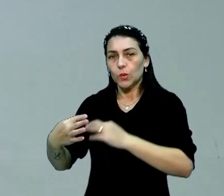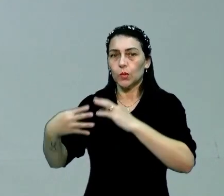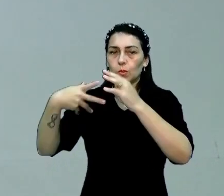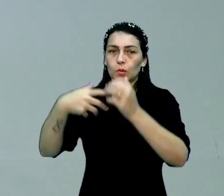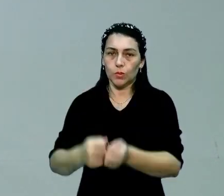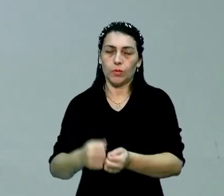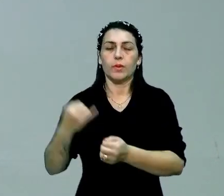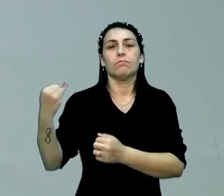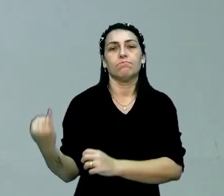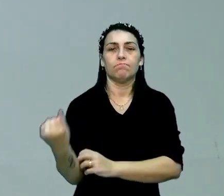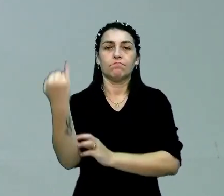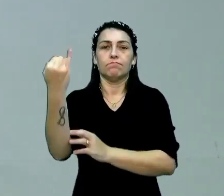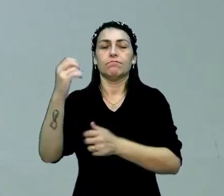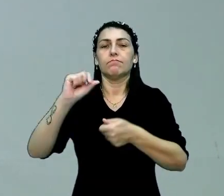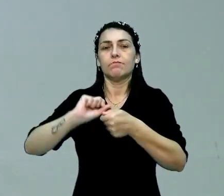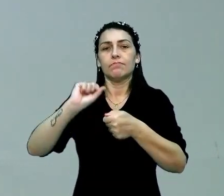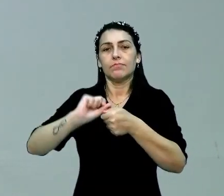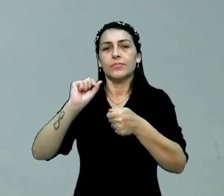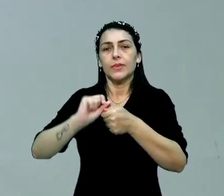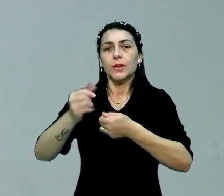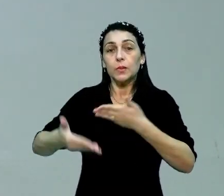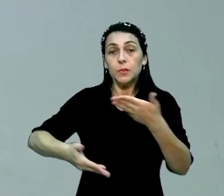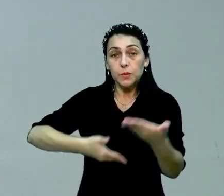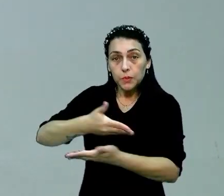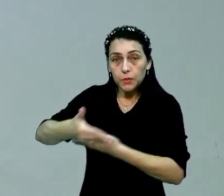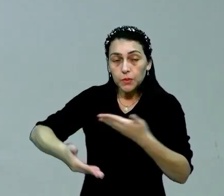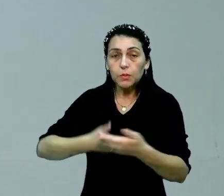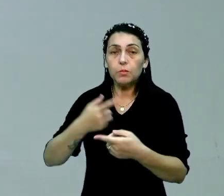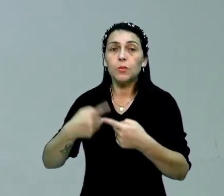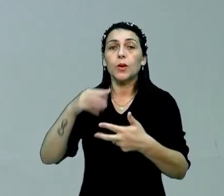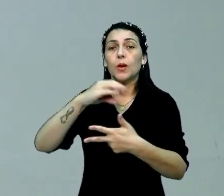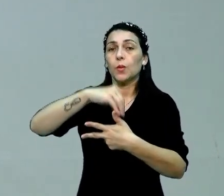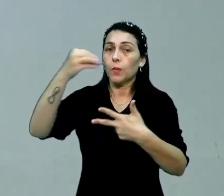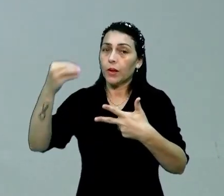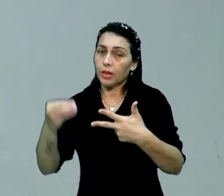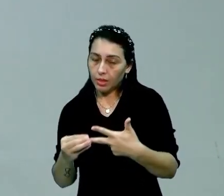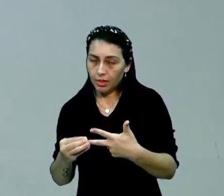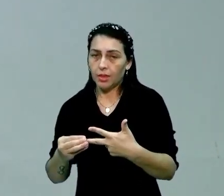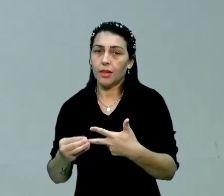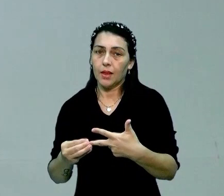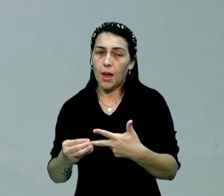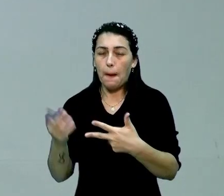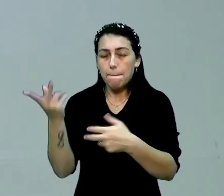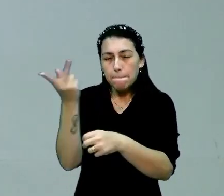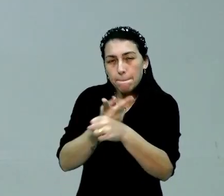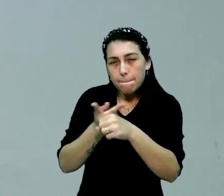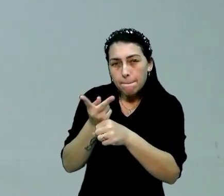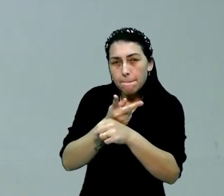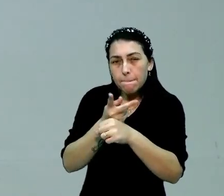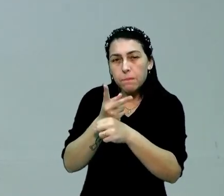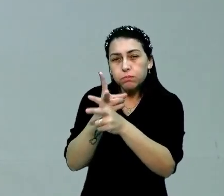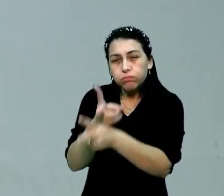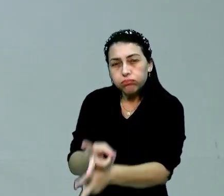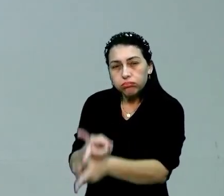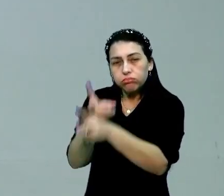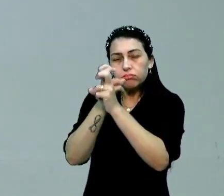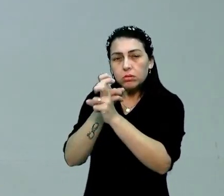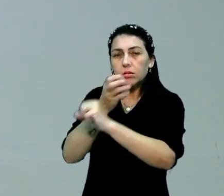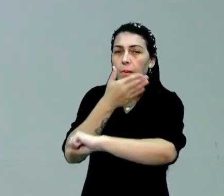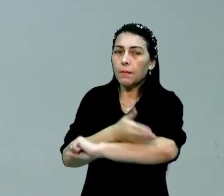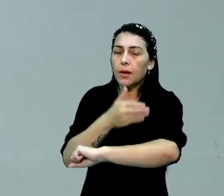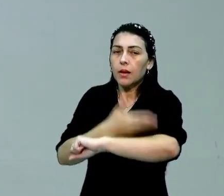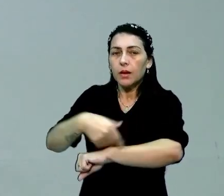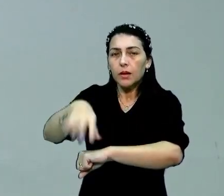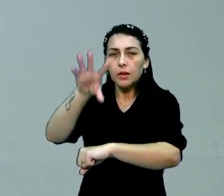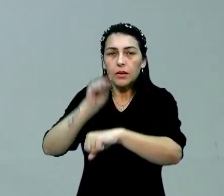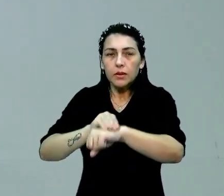Então, é importante que a gente vá fazendo essas correlações, porque o Enem nada mais é do que buscar e resgatar aquela prática, aquele conhecimento,